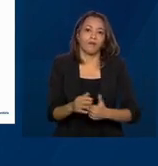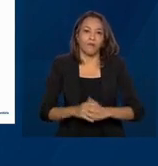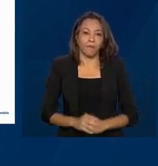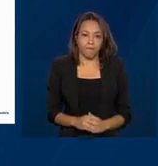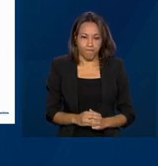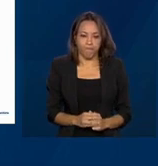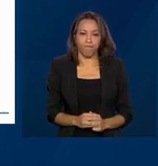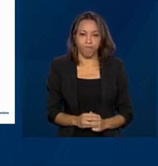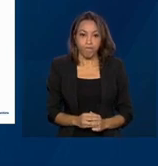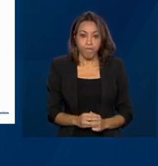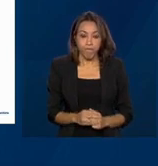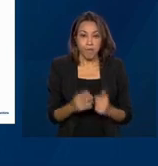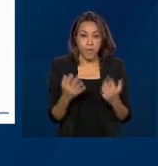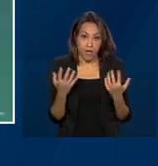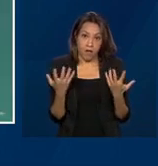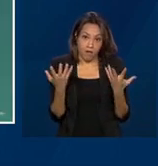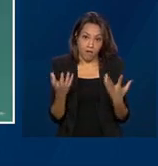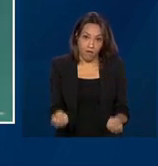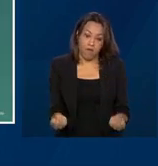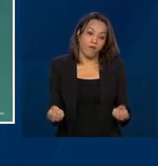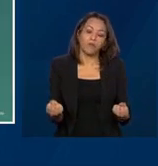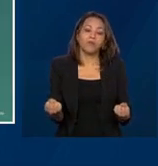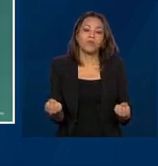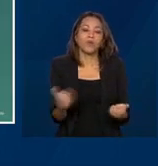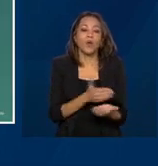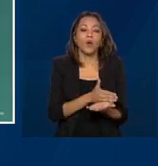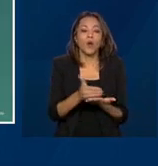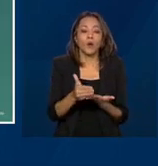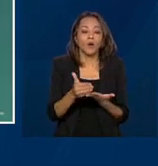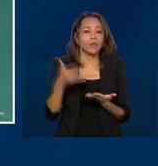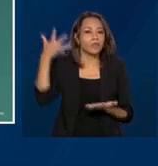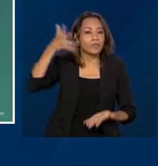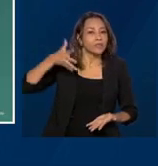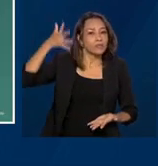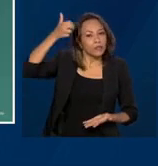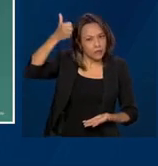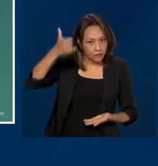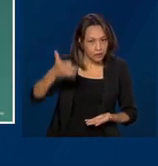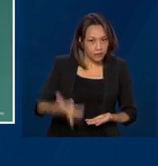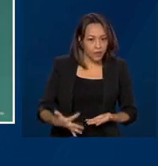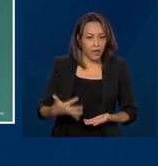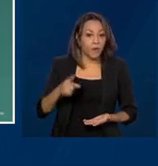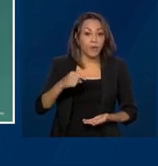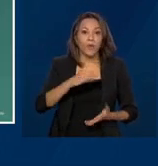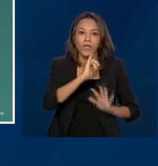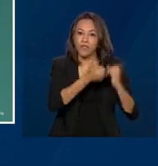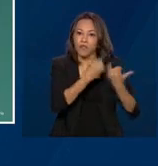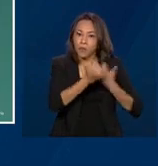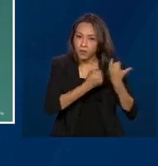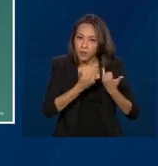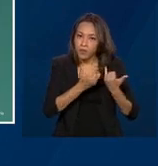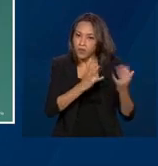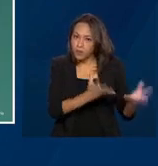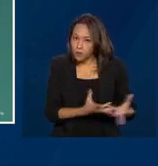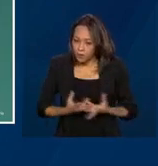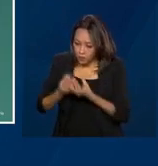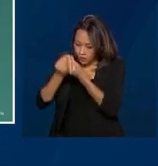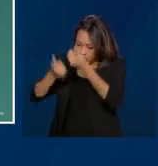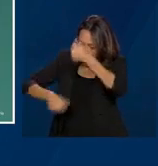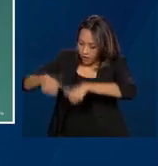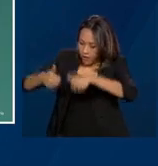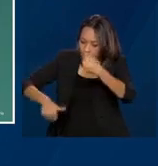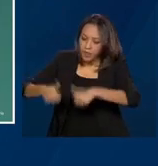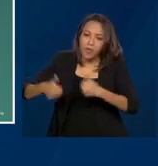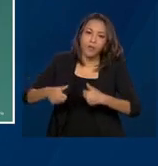Bom, então eu vou começar a falar agora especificamente dos dados que nós avaliamos das